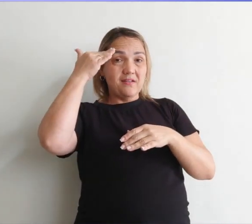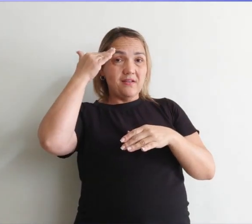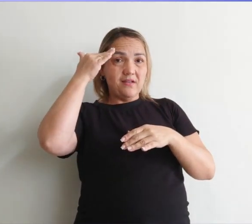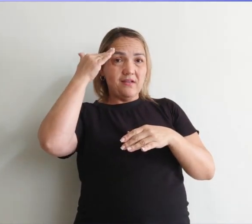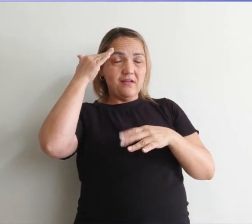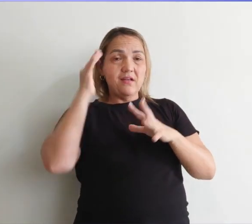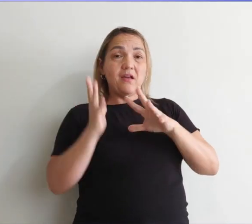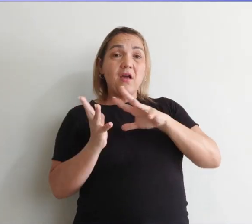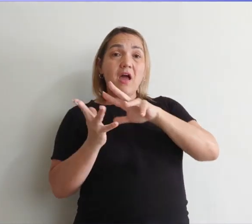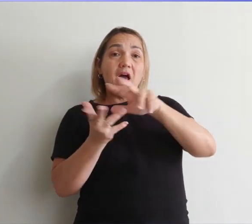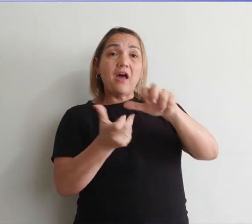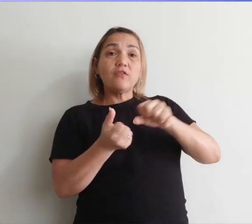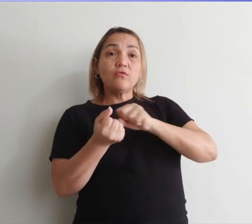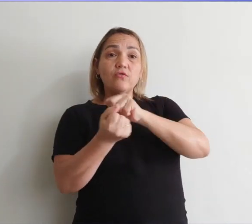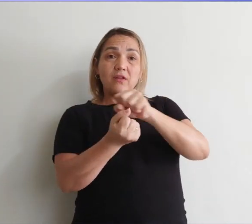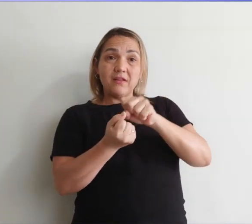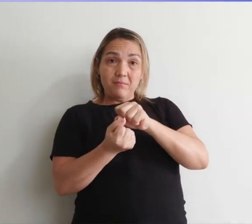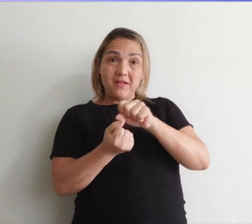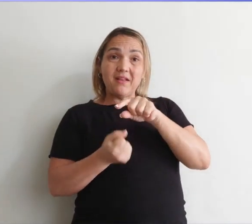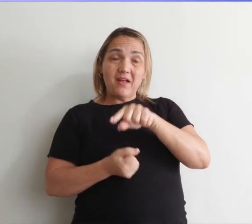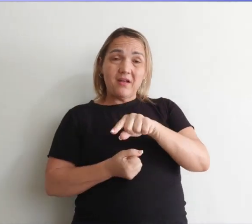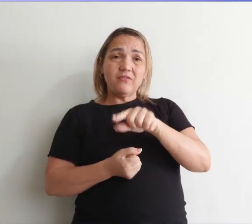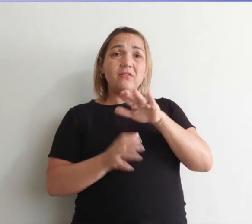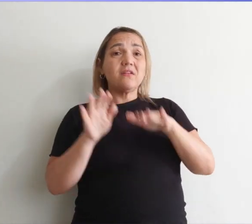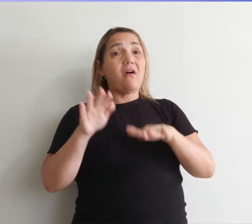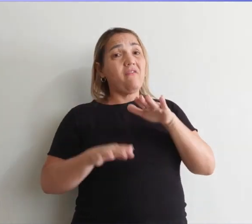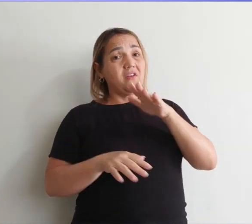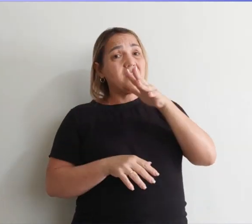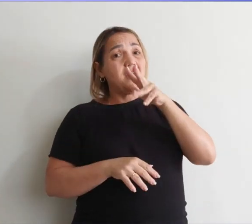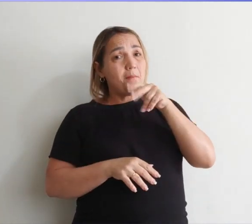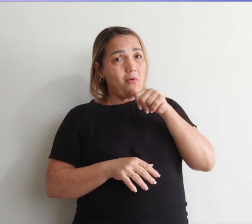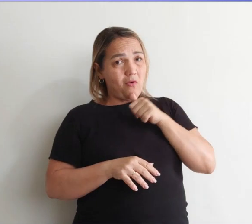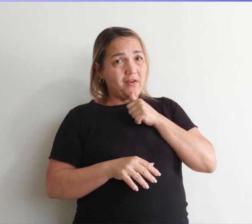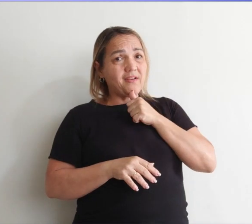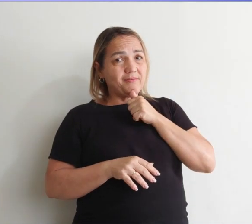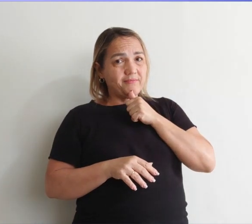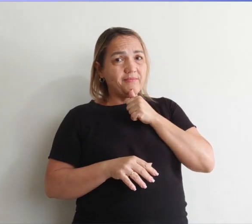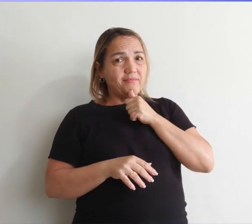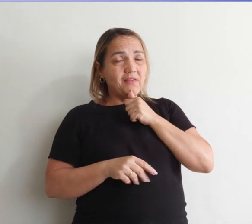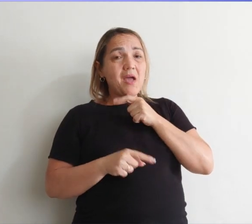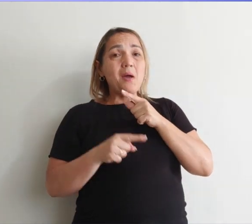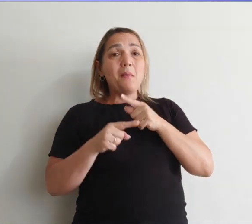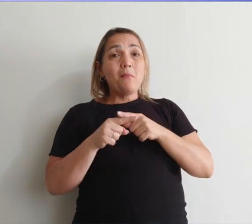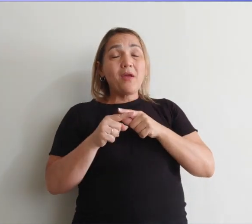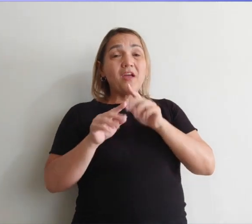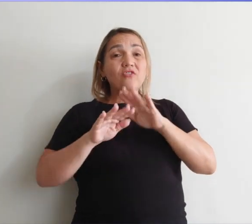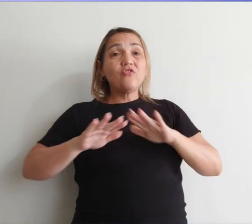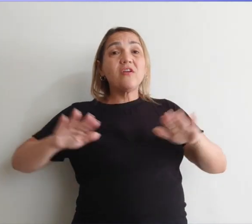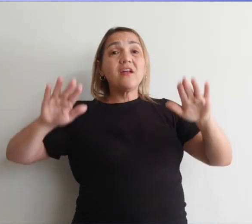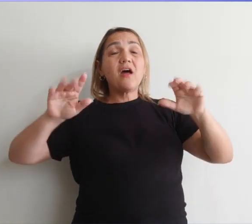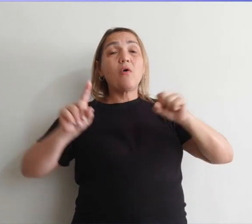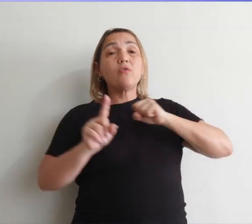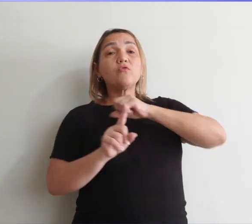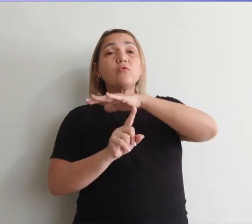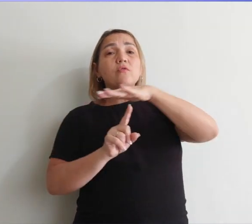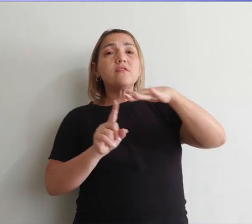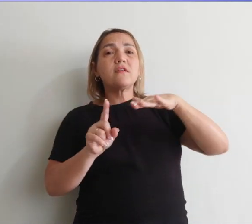essa questão da sustentabilidade. Isso talvez demore um pouco, porque, de uma forma geral, a sociedade,